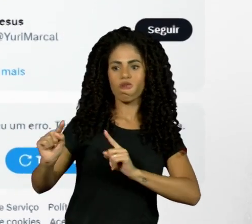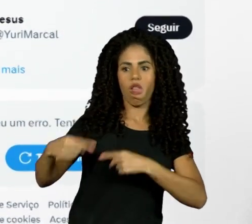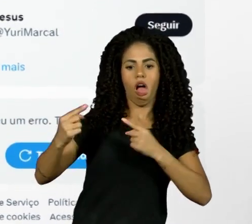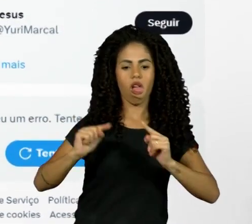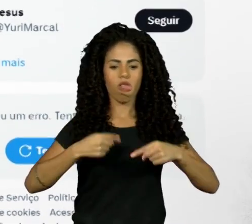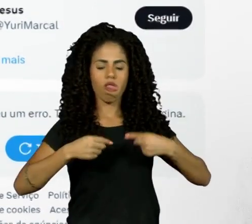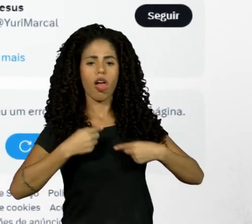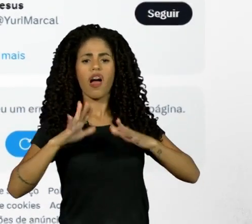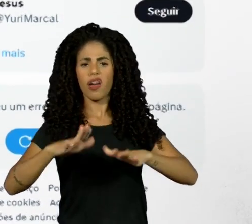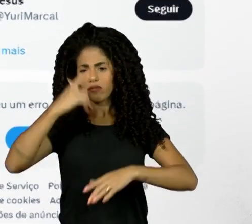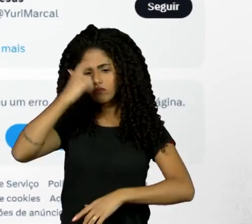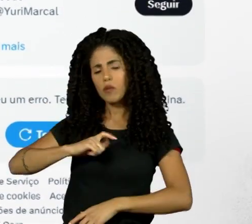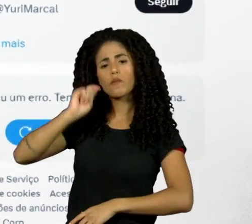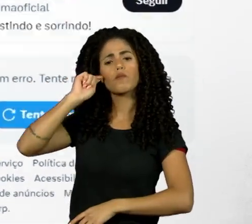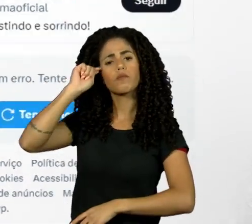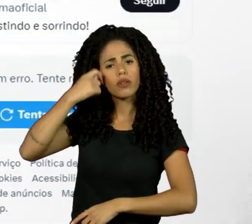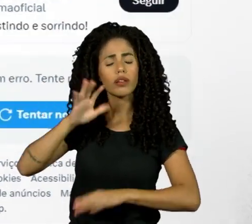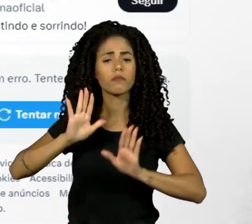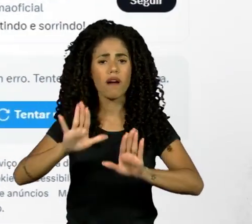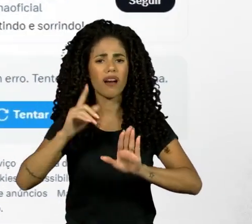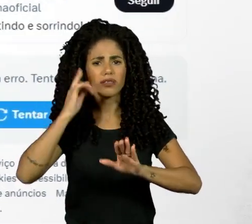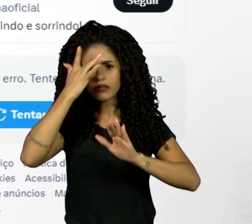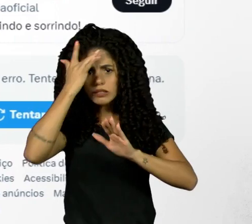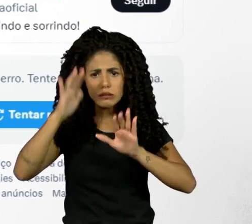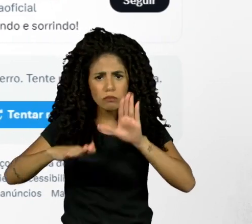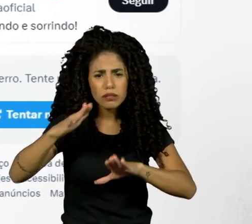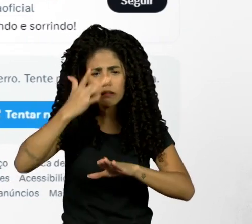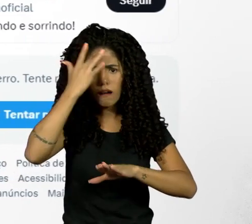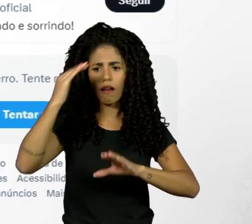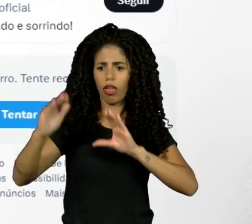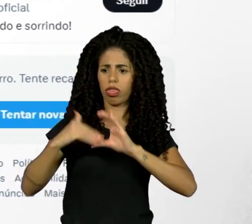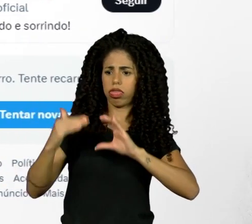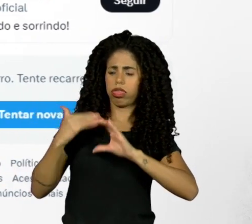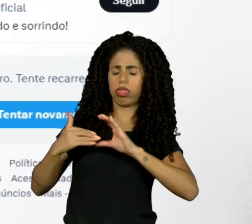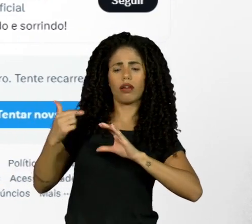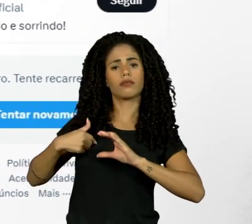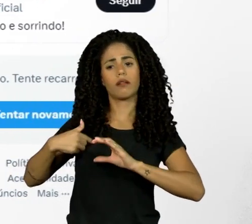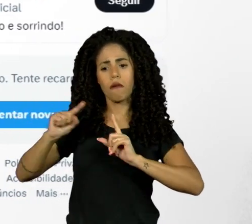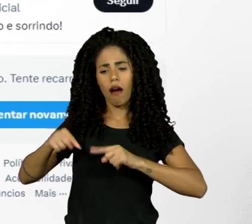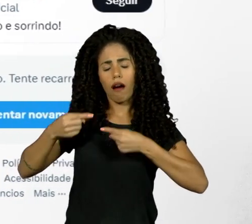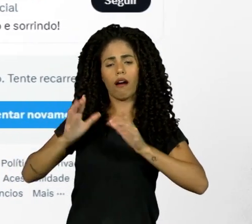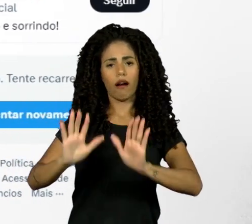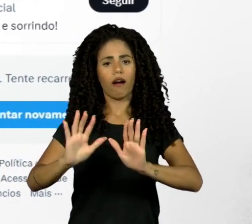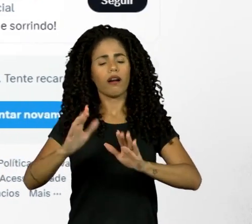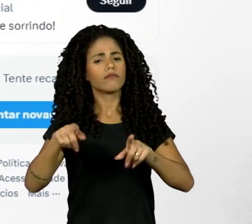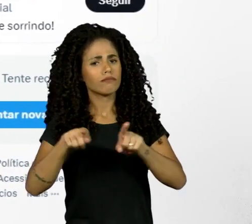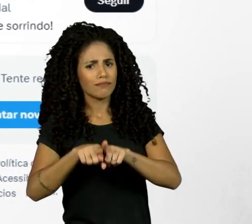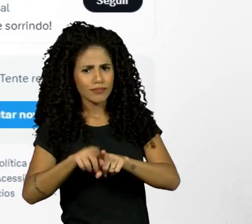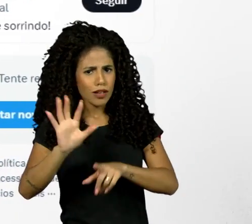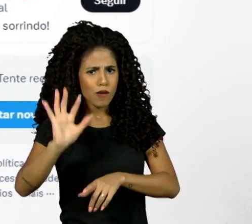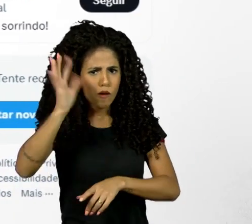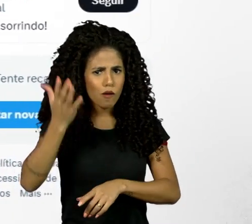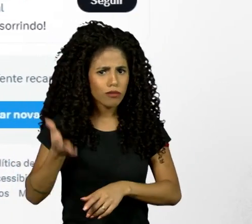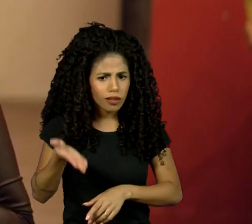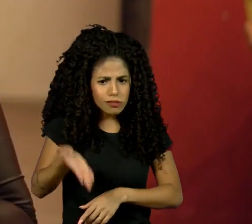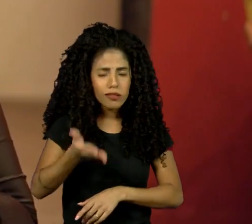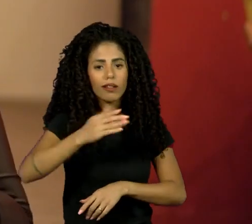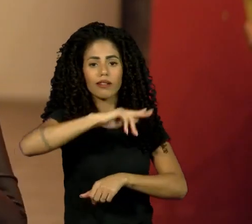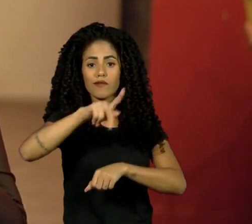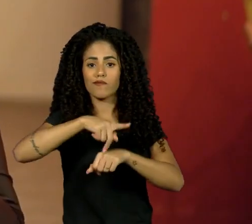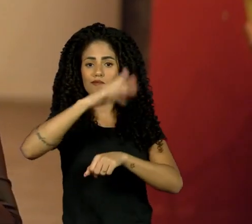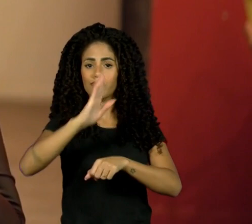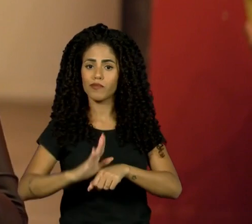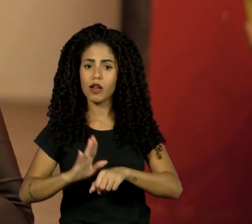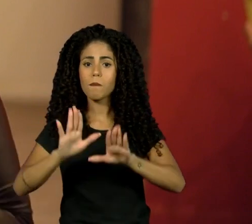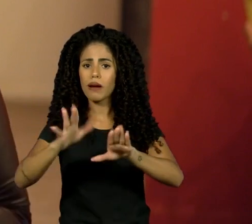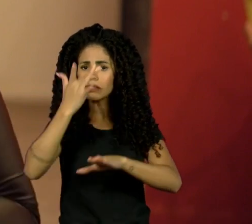preta e não é só nas redes sociais, não. Eu recebo ataques, haters desde que eu nasci. Pessoas pretas são atacadas historicamente nesse país. E a gente fala